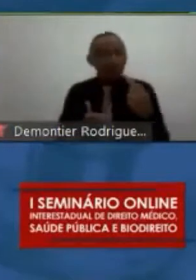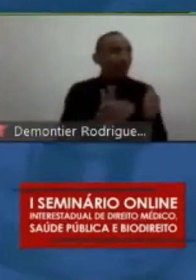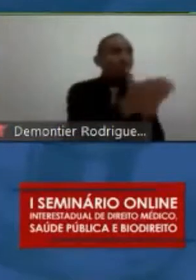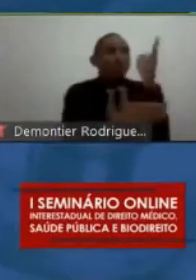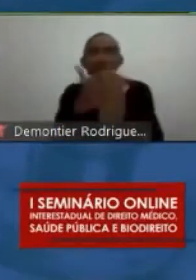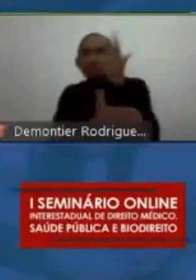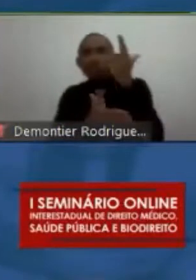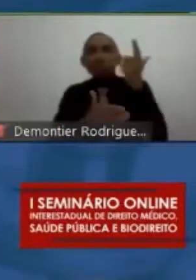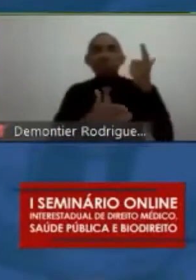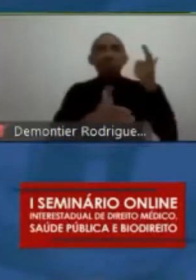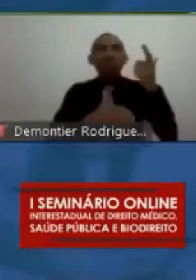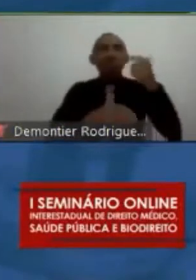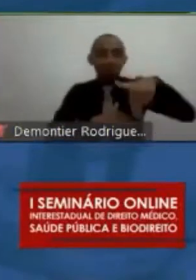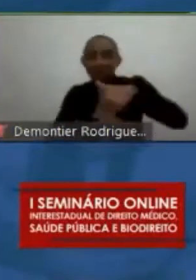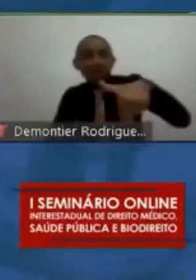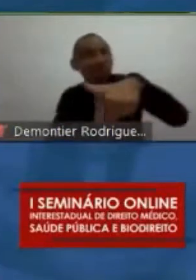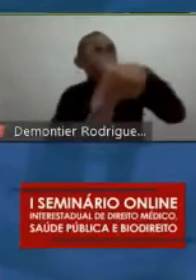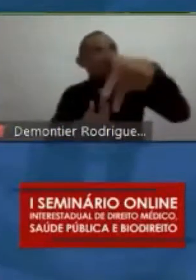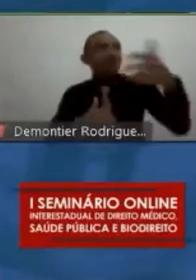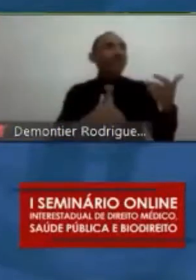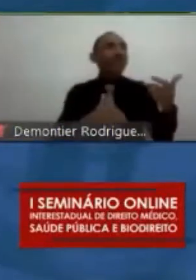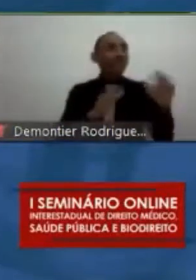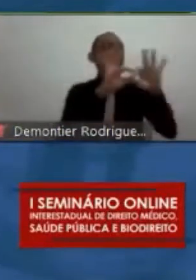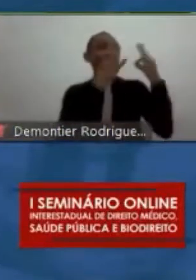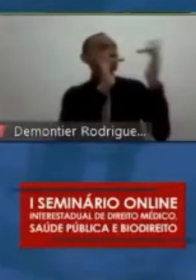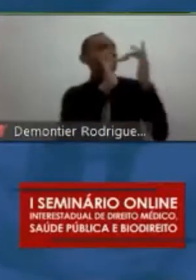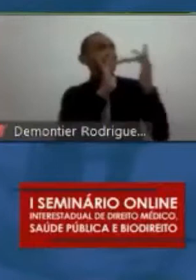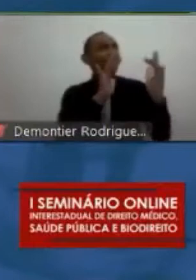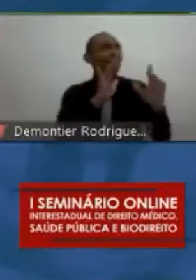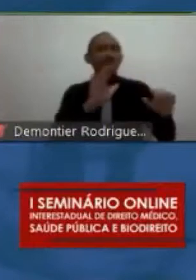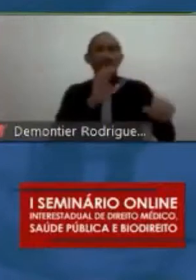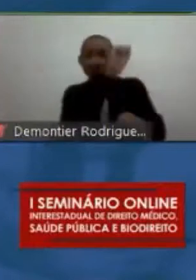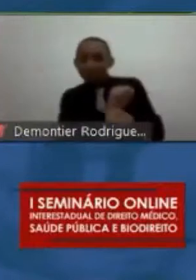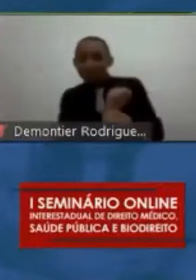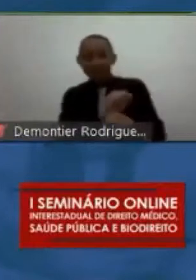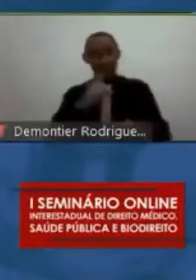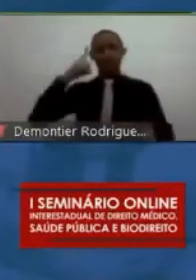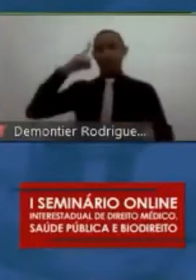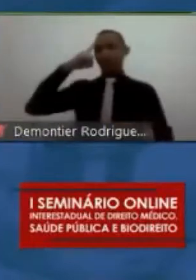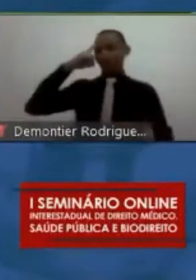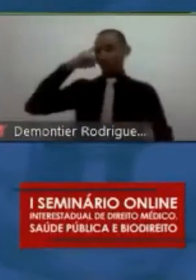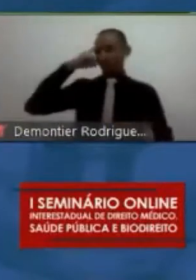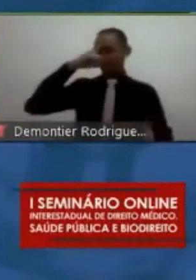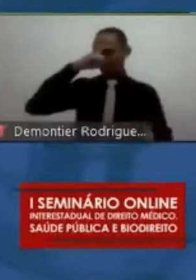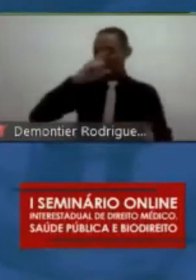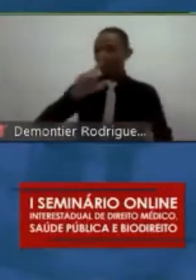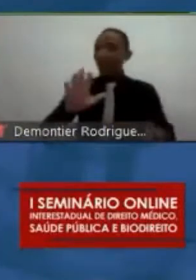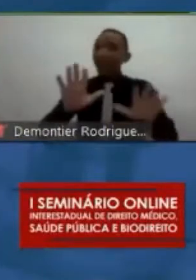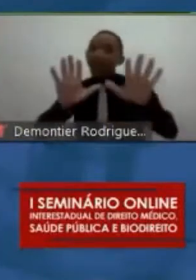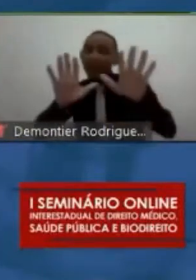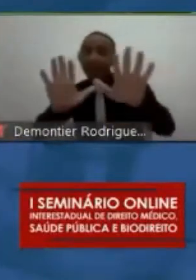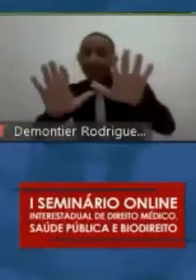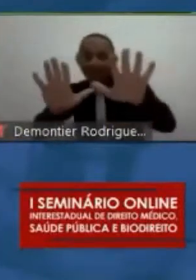compras, as saídas limitadas, não falarmos com familiares, ou seja, há muito impacto. Imagine isso dentro de uma